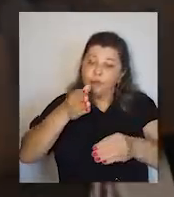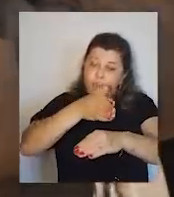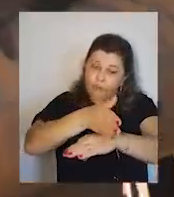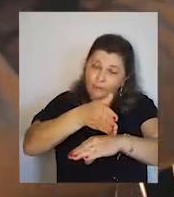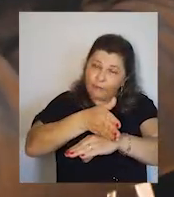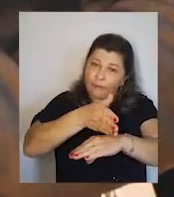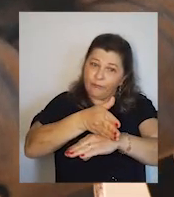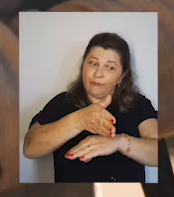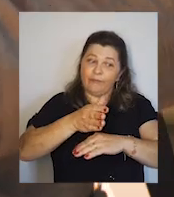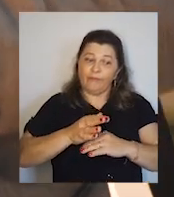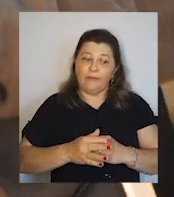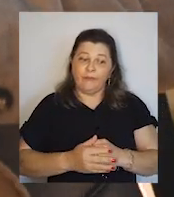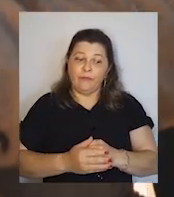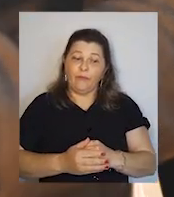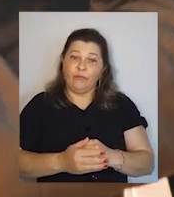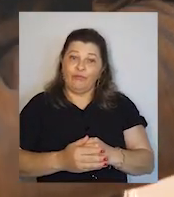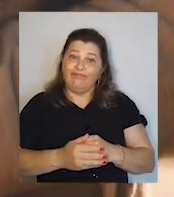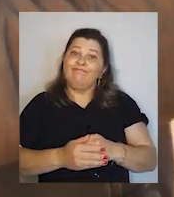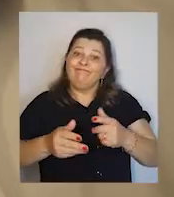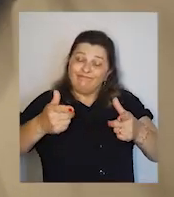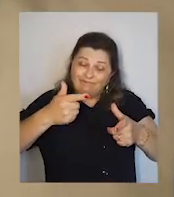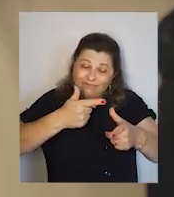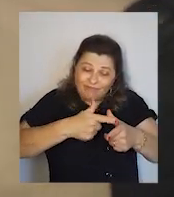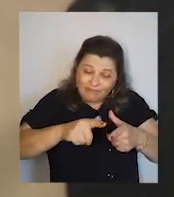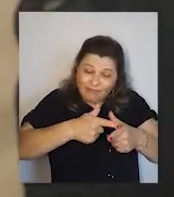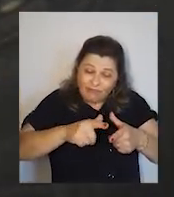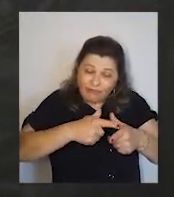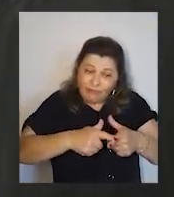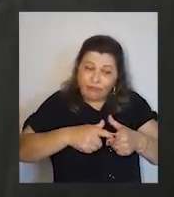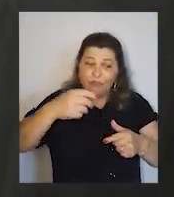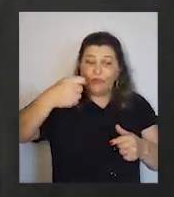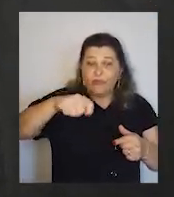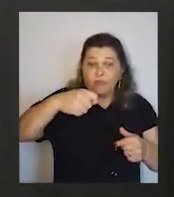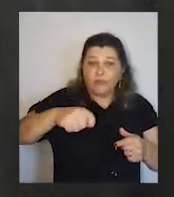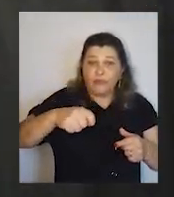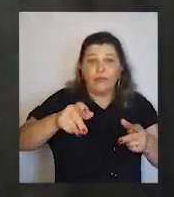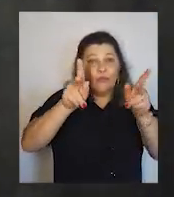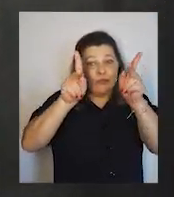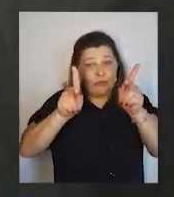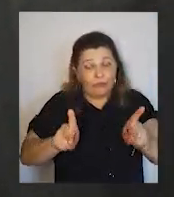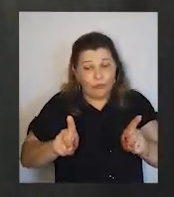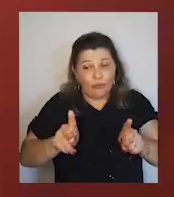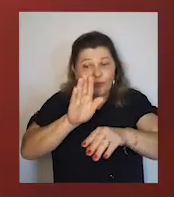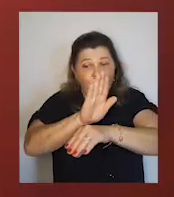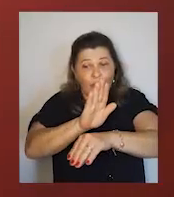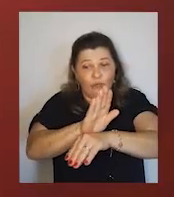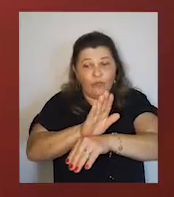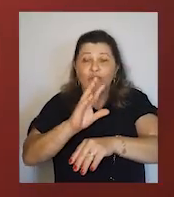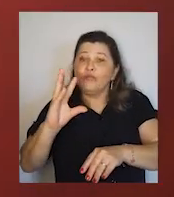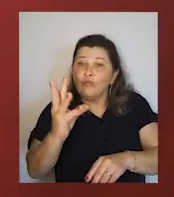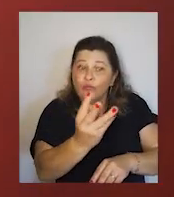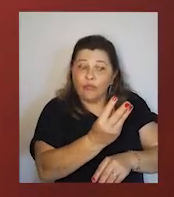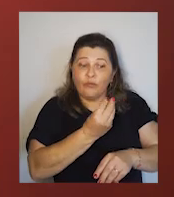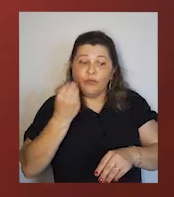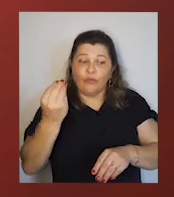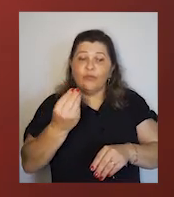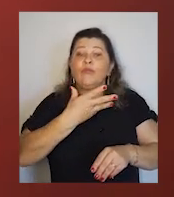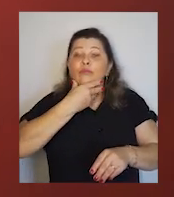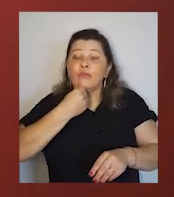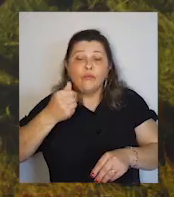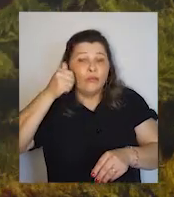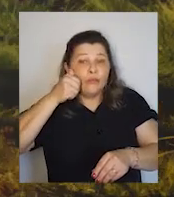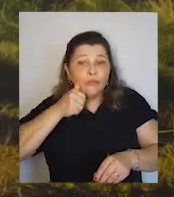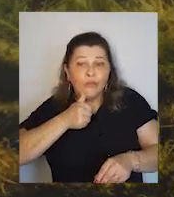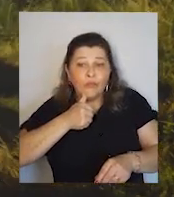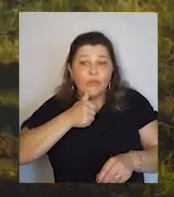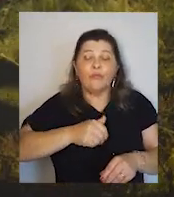inserido. Em situações de emergências, é necessário investir nas pessoas, garantir que todos, homens, mulheres